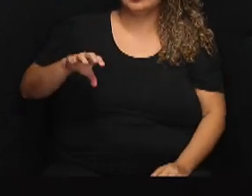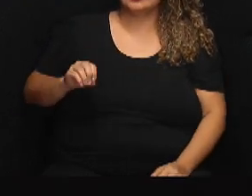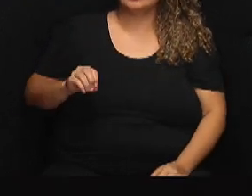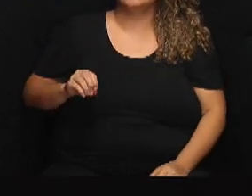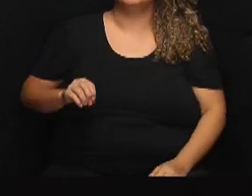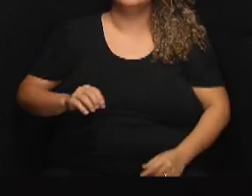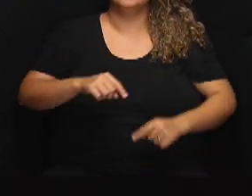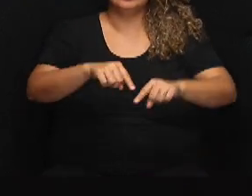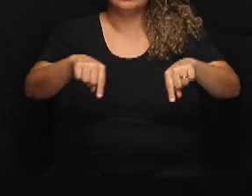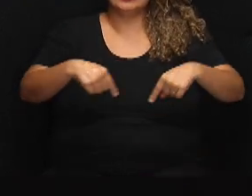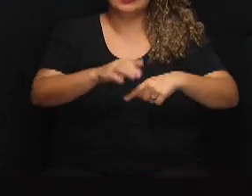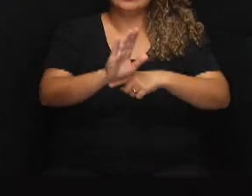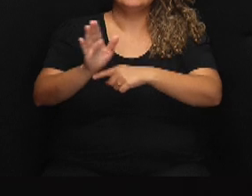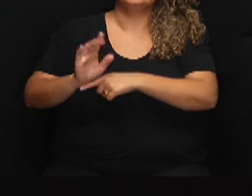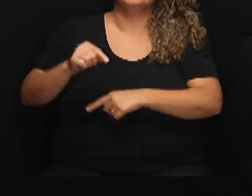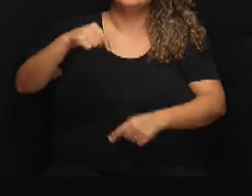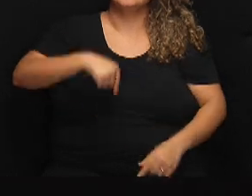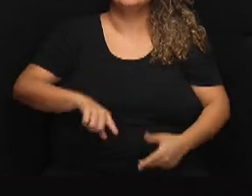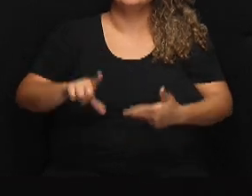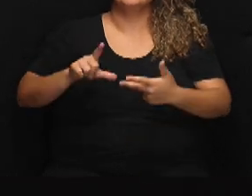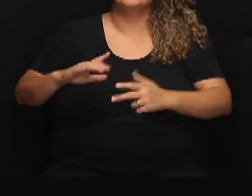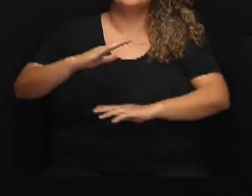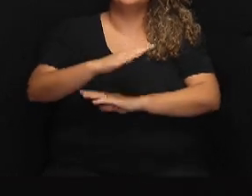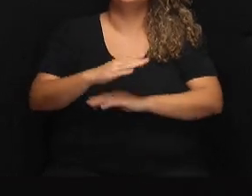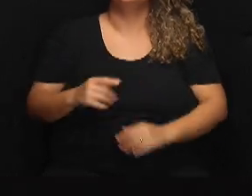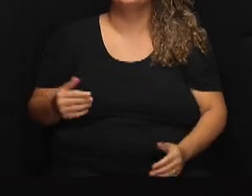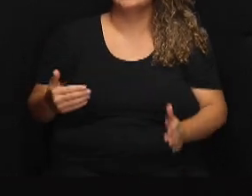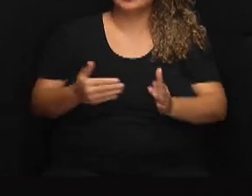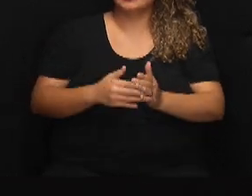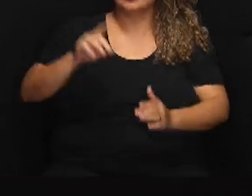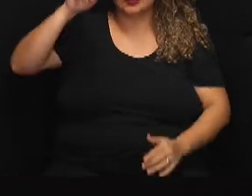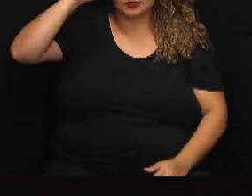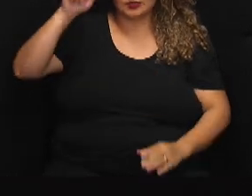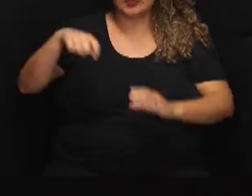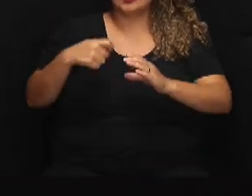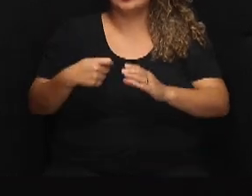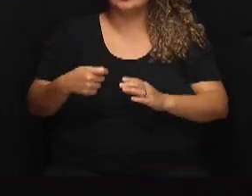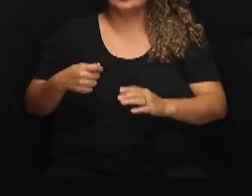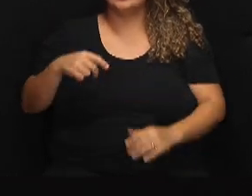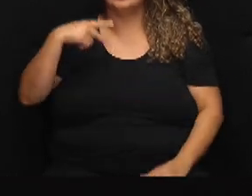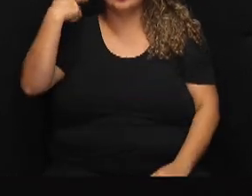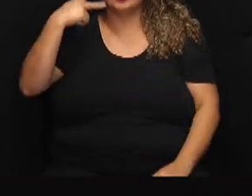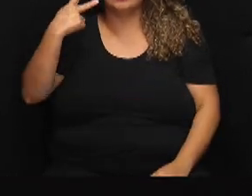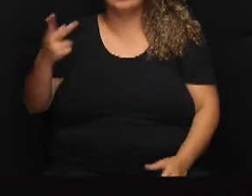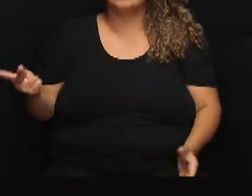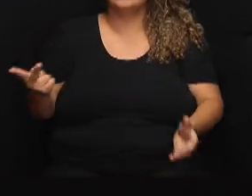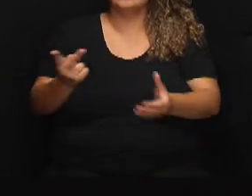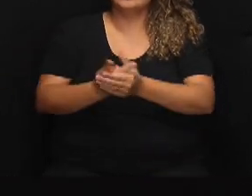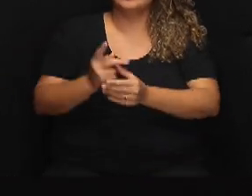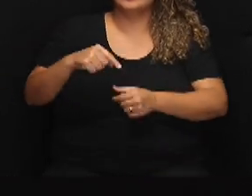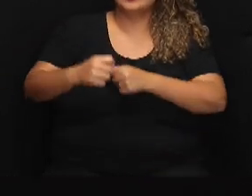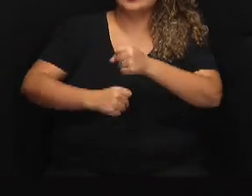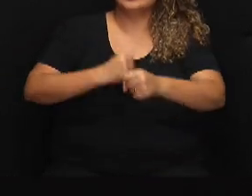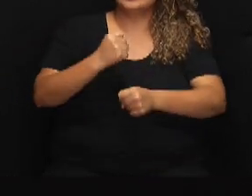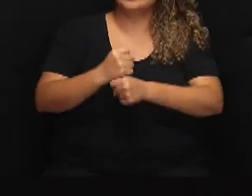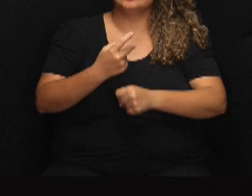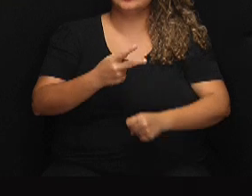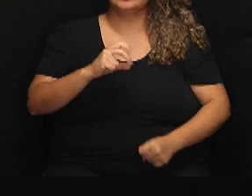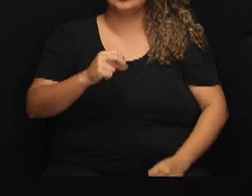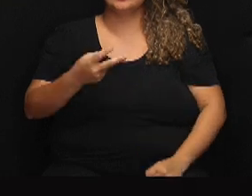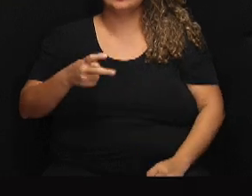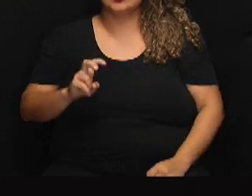Cinema aqui na Casa de Leis. Até o dia desta gravação, a parlamentar protocolou neste ano de